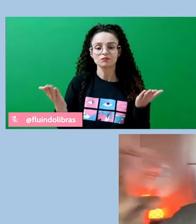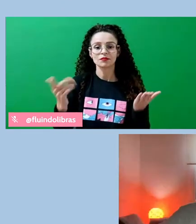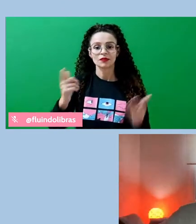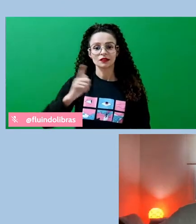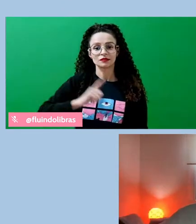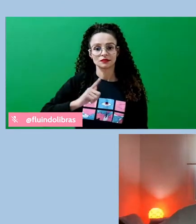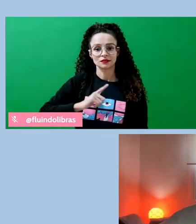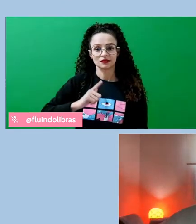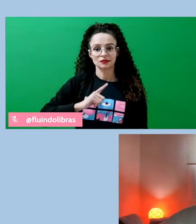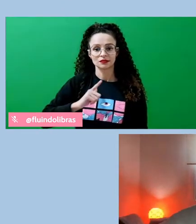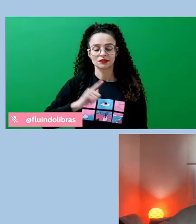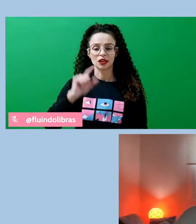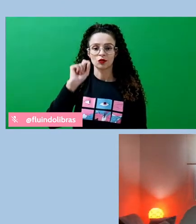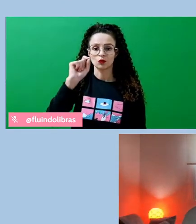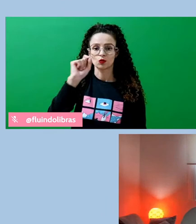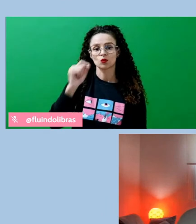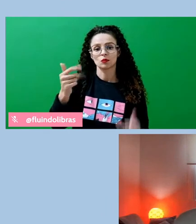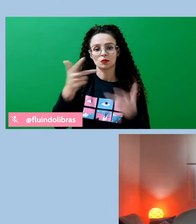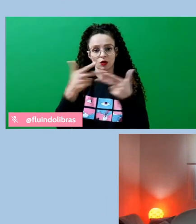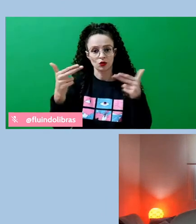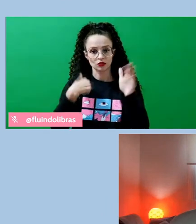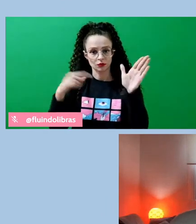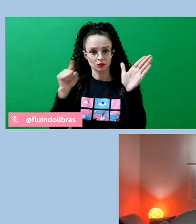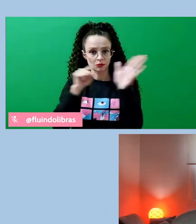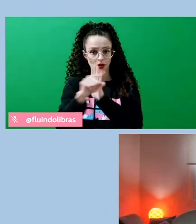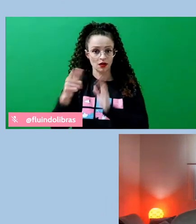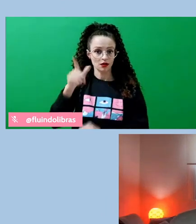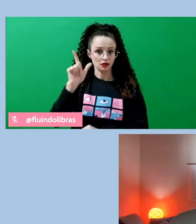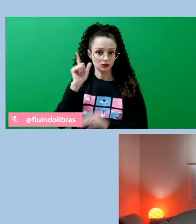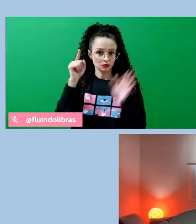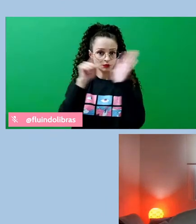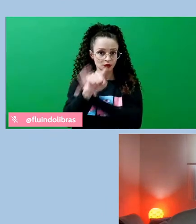um aspecto, né, que eu te perguntei anteriormente,